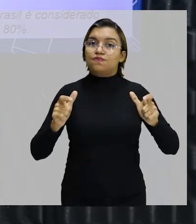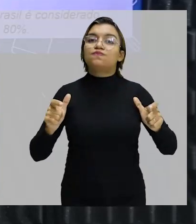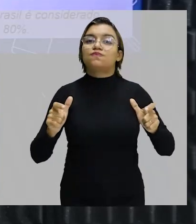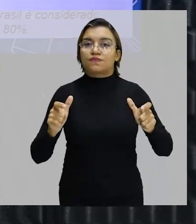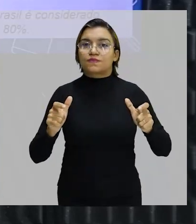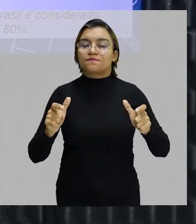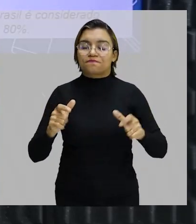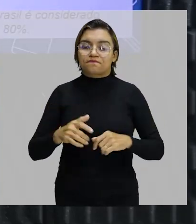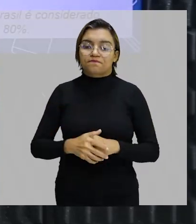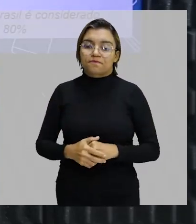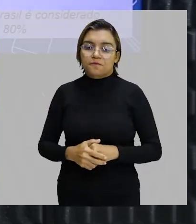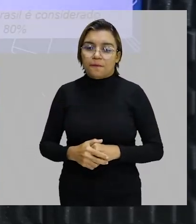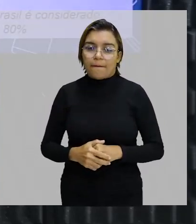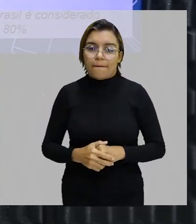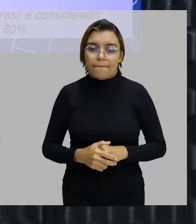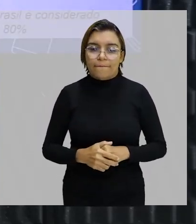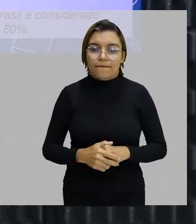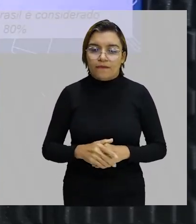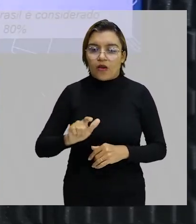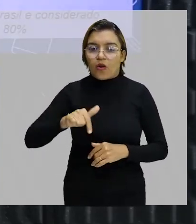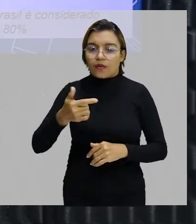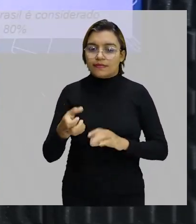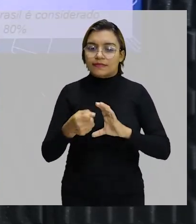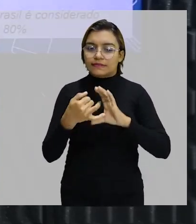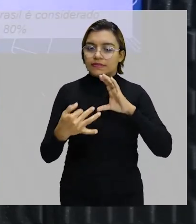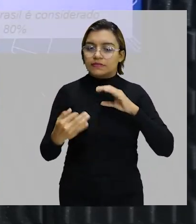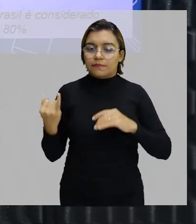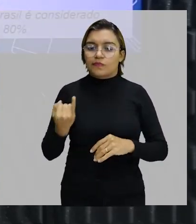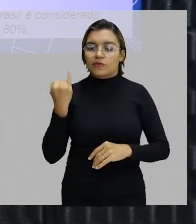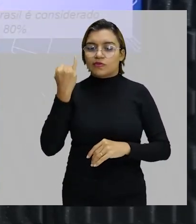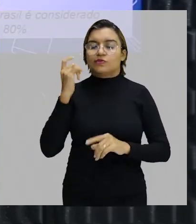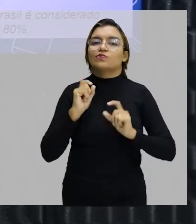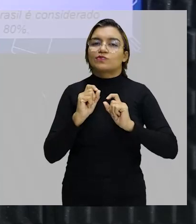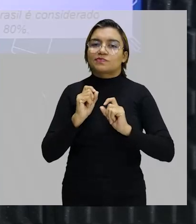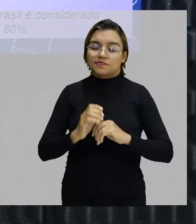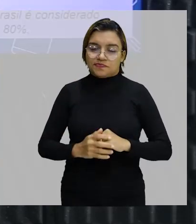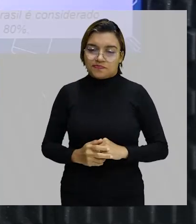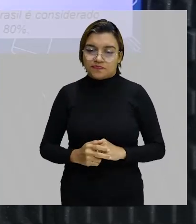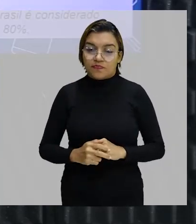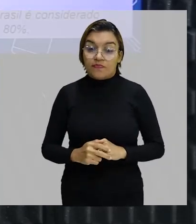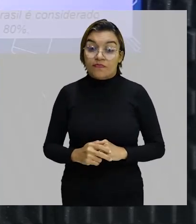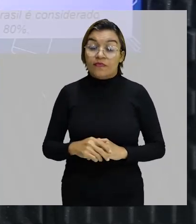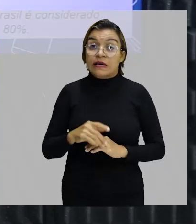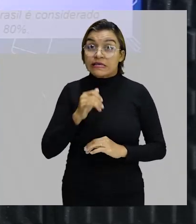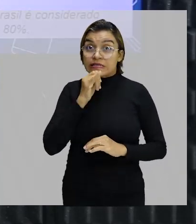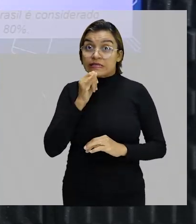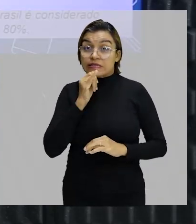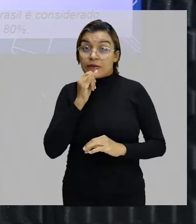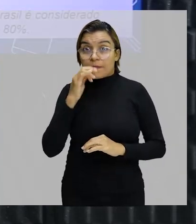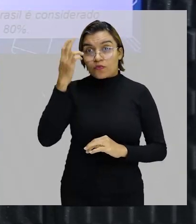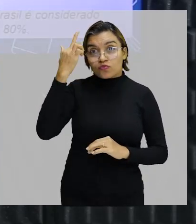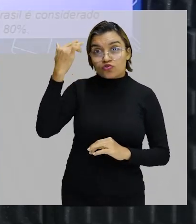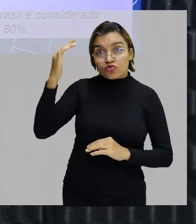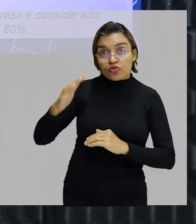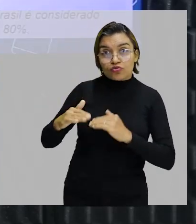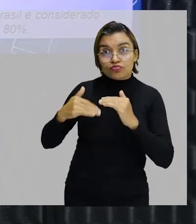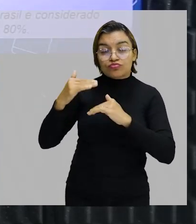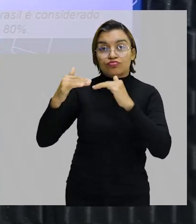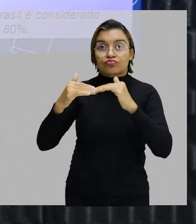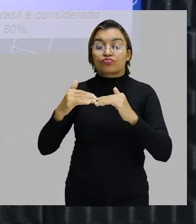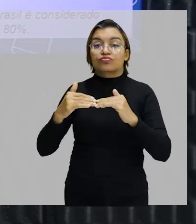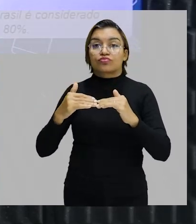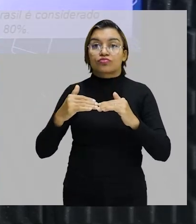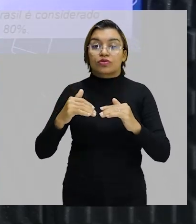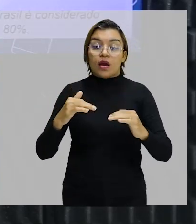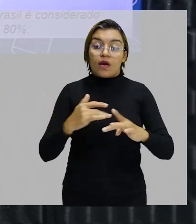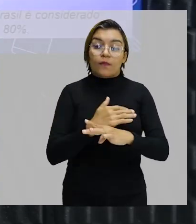urbanização brasileira, tá? Uma outra característica importante é que, devido também ao nosso processo histórico, a urbanização brasileira ela